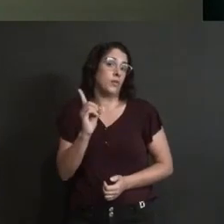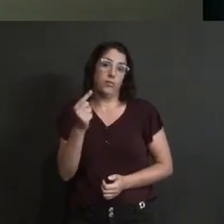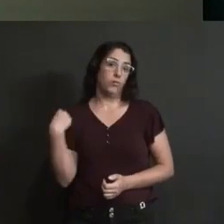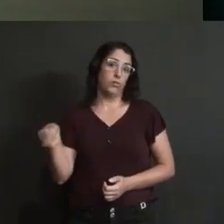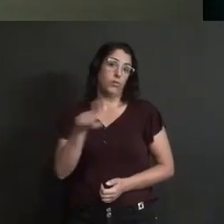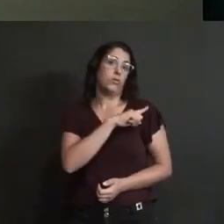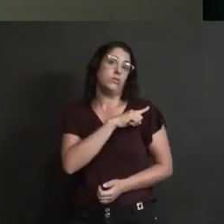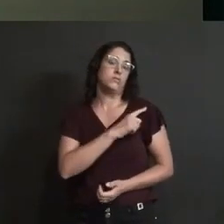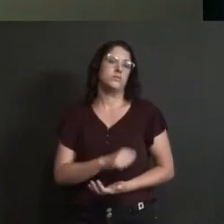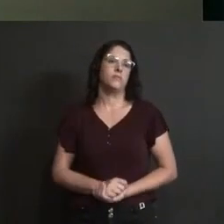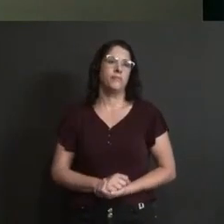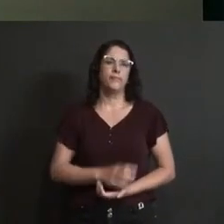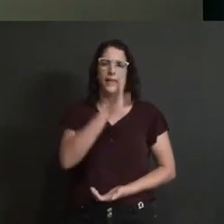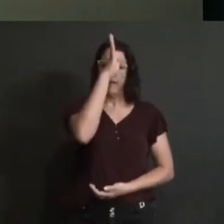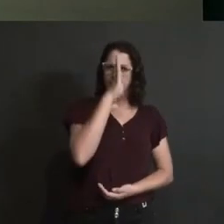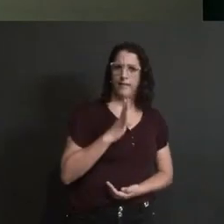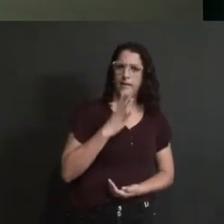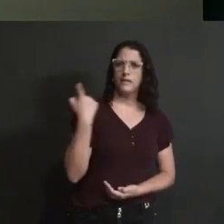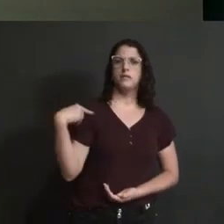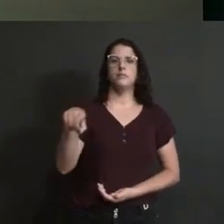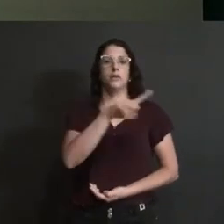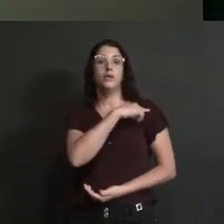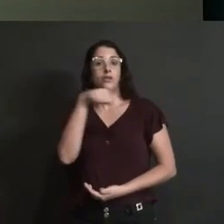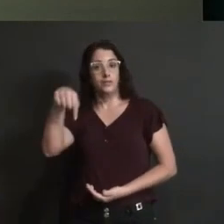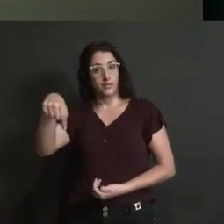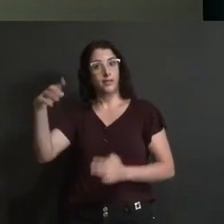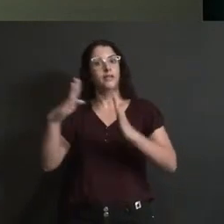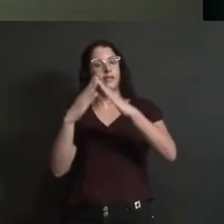Nada de só esse uauzinho.